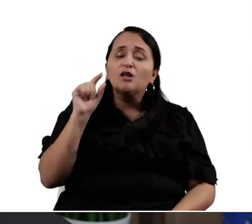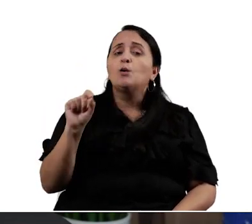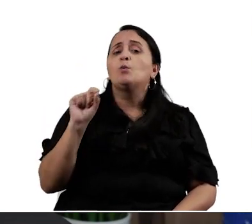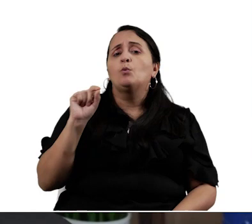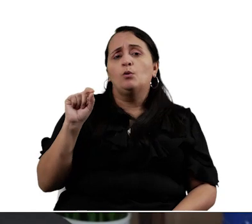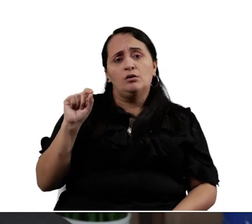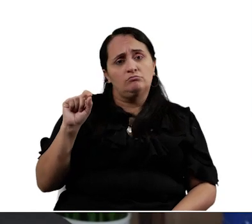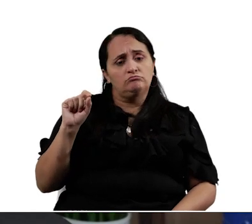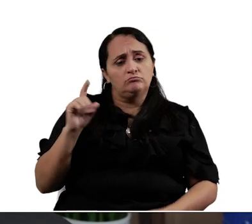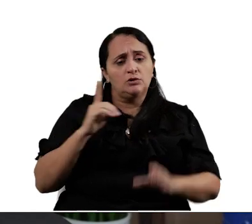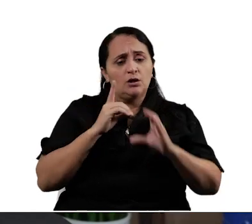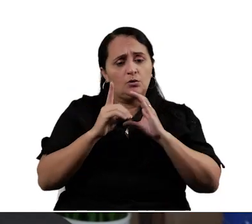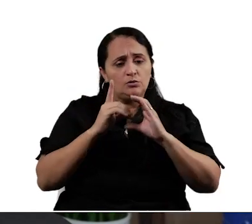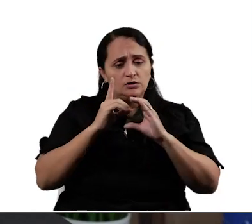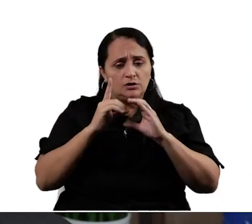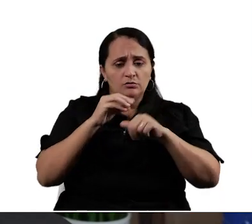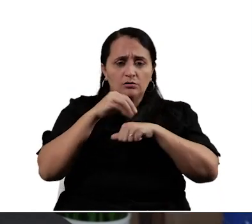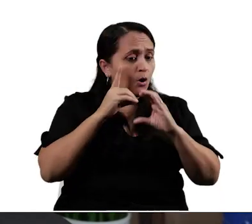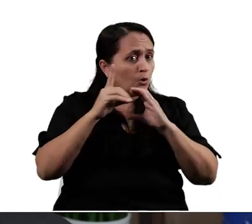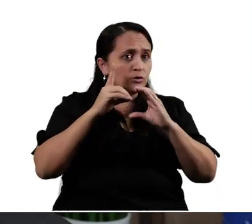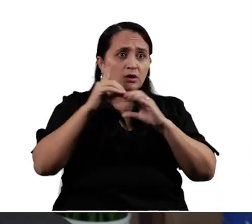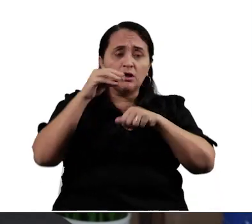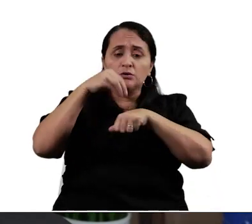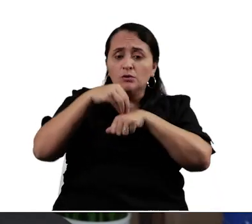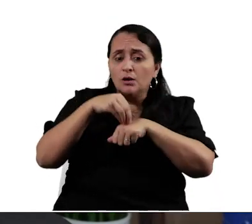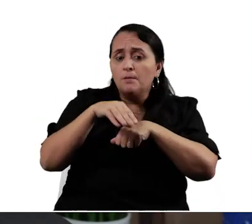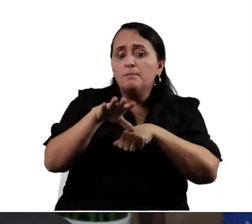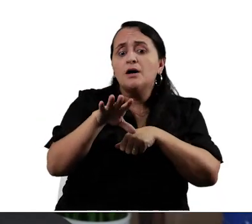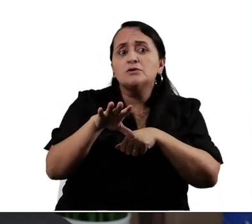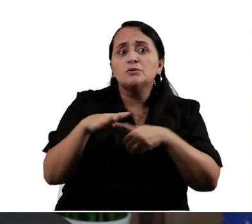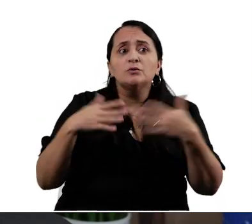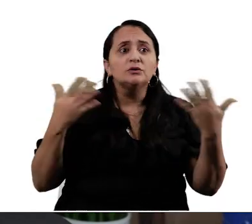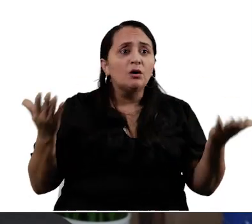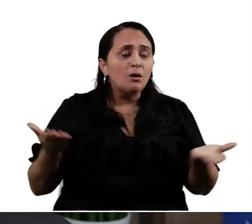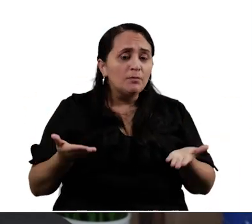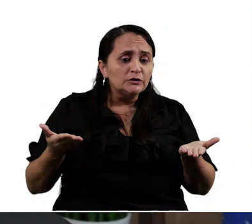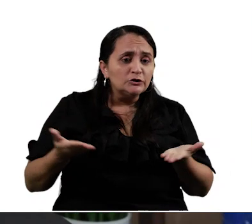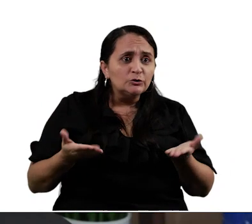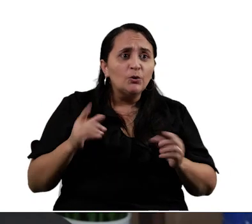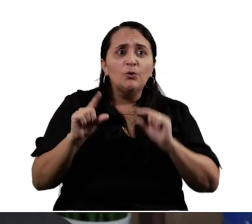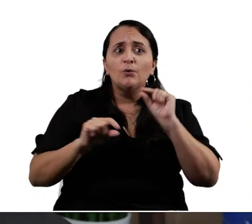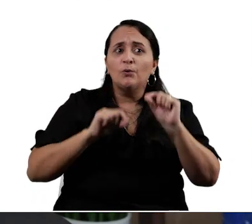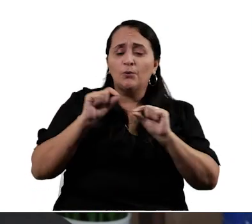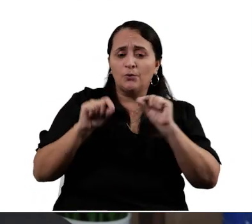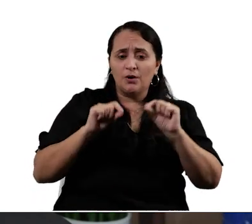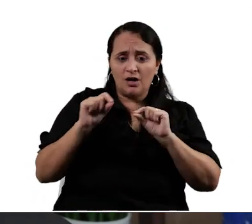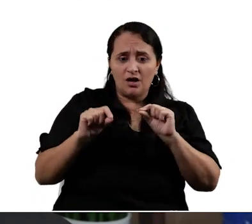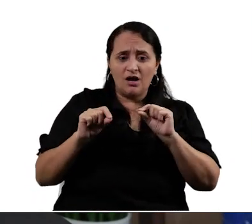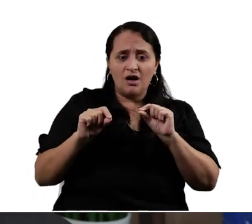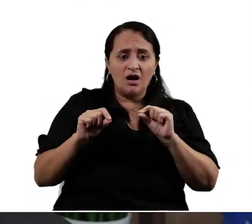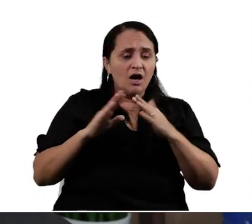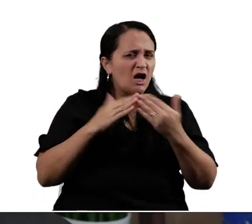a mensagem que a coordenadora passou. E falou, a partir de hoje não mais se aceitarão nesta